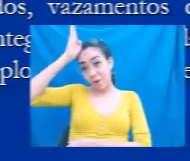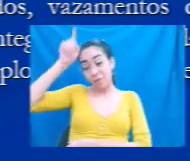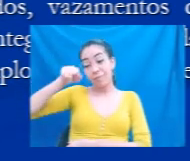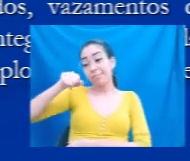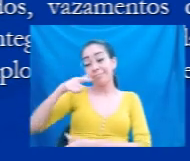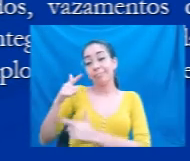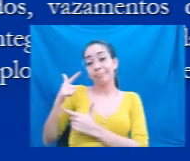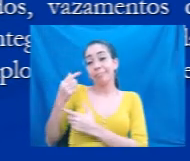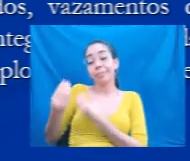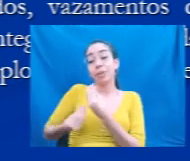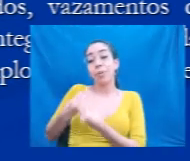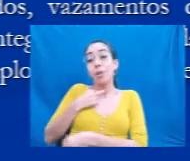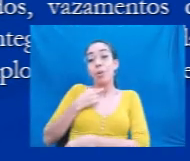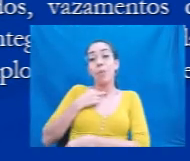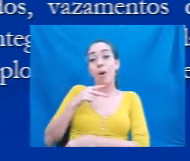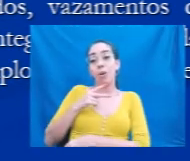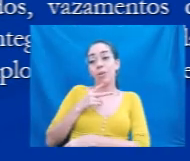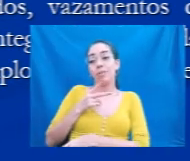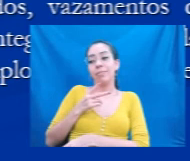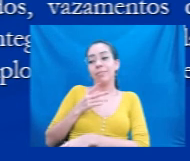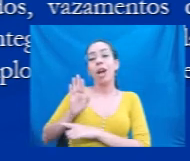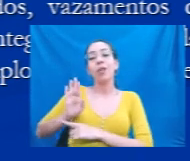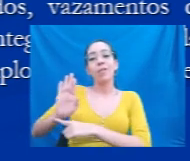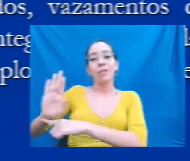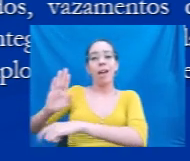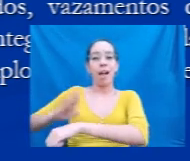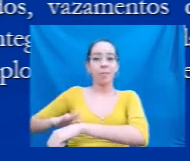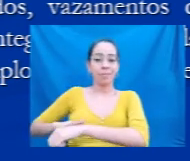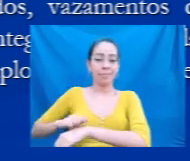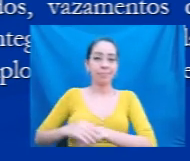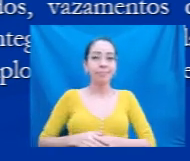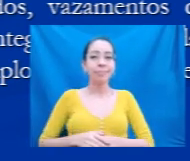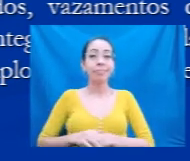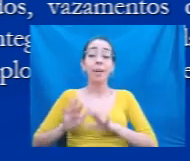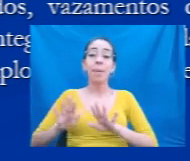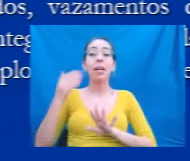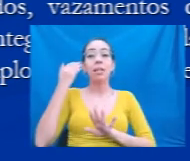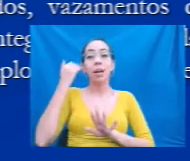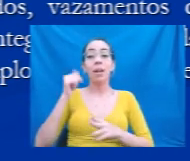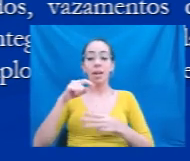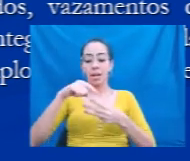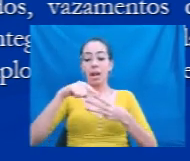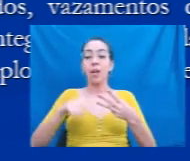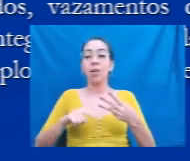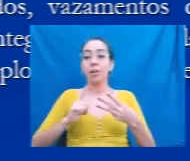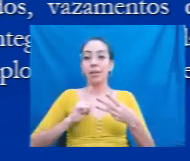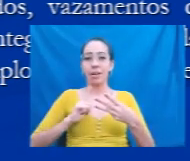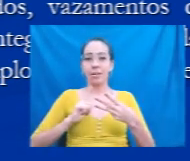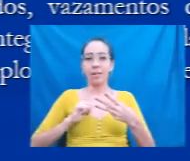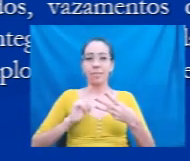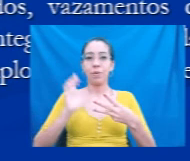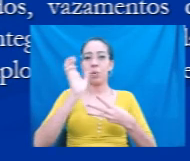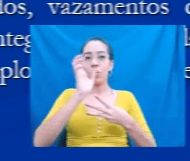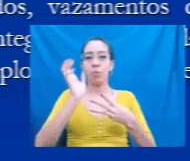terem noção, tá? Existem três categorias de incêndio. O incêndio em corpos de combustíveis comuns, nós usamos